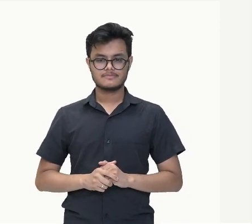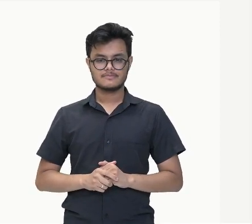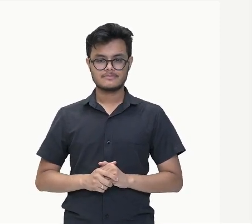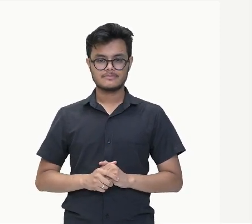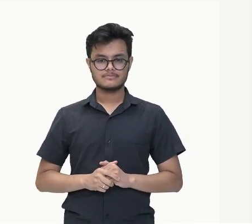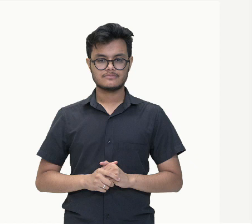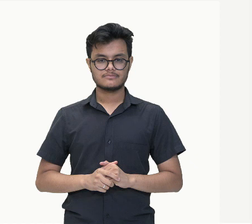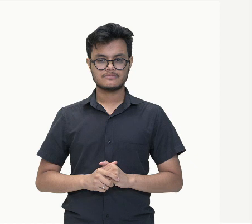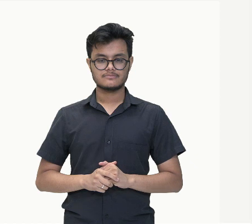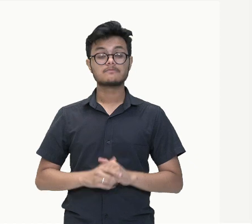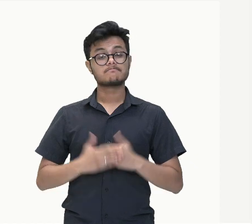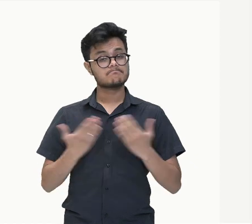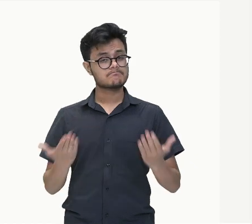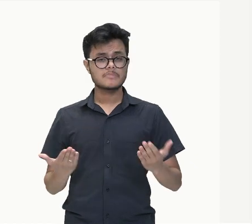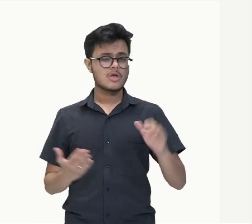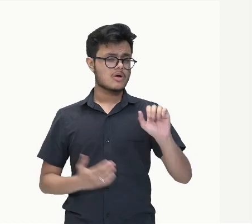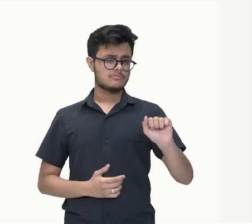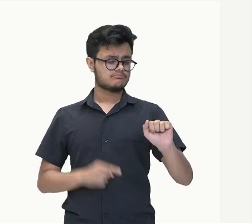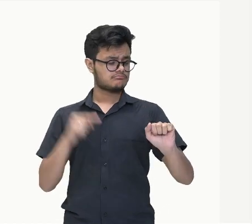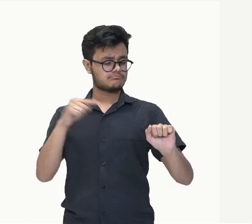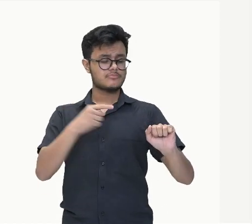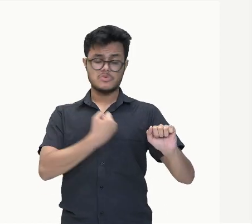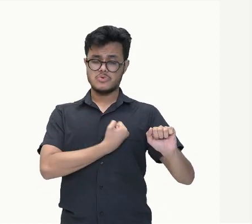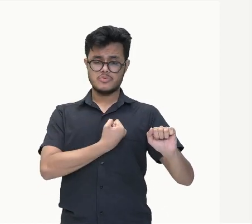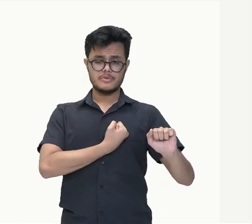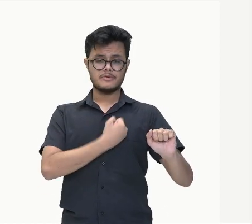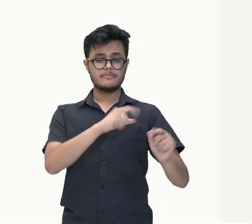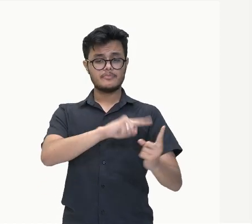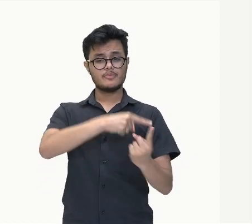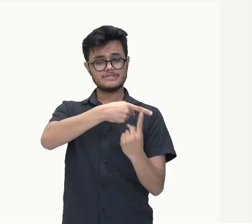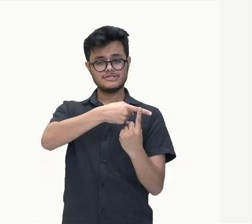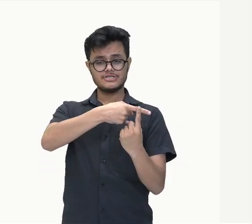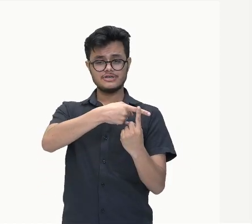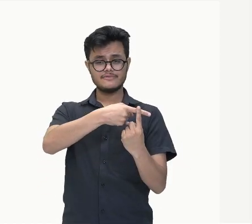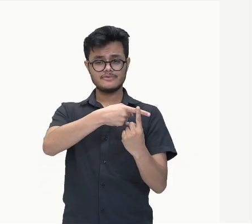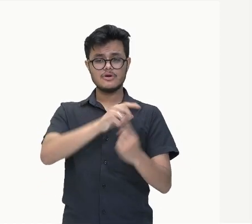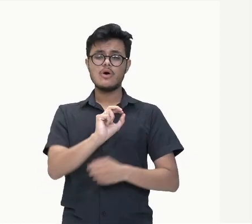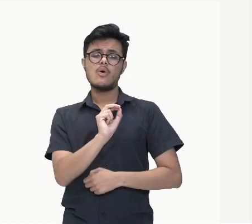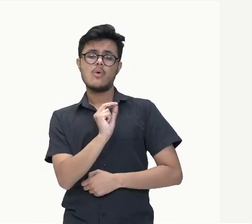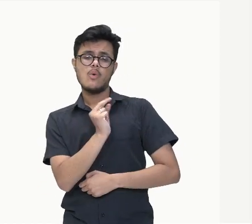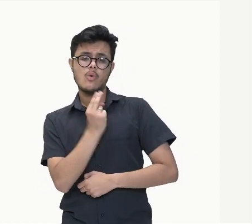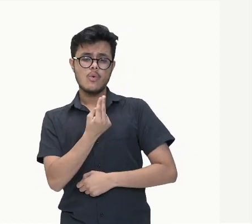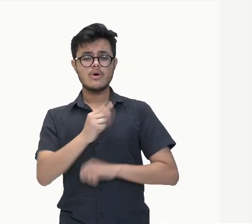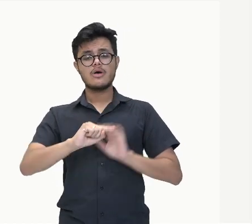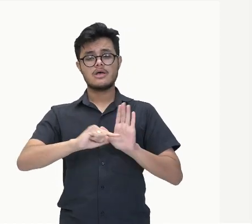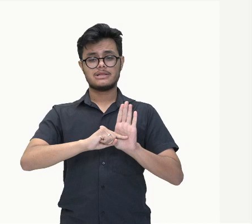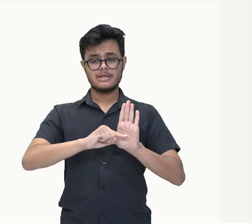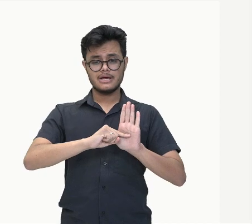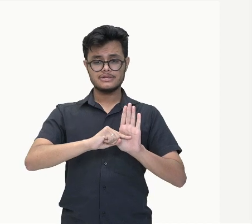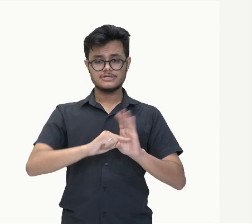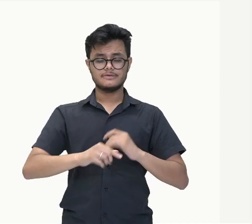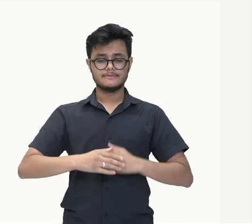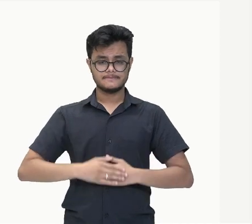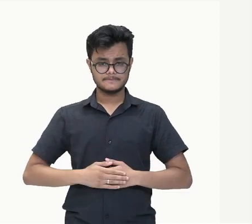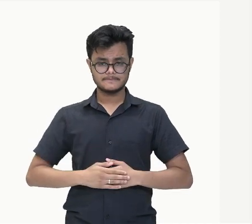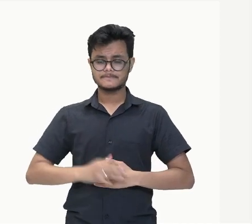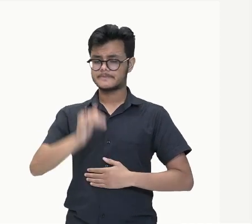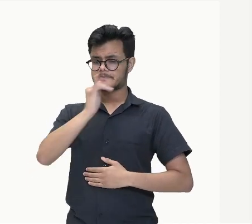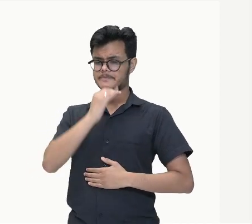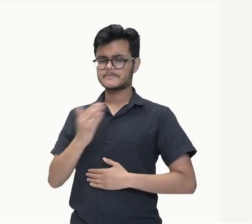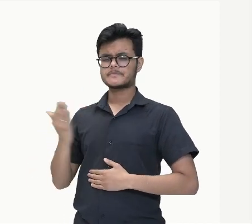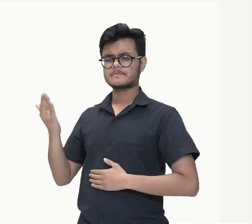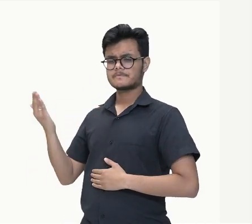esse número, ele pode ser um número positivo ou negativo, tá? Voltando aqui para a nossa